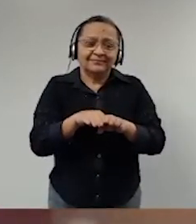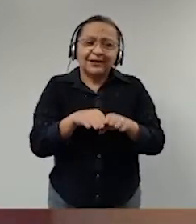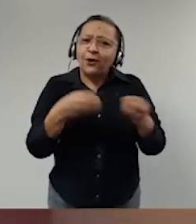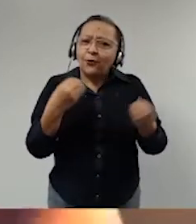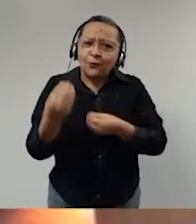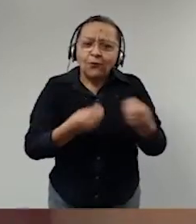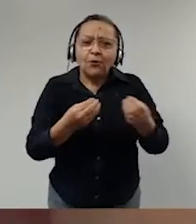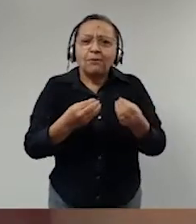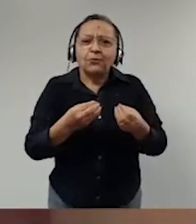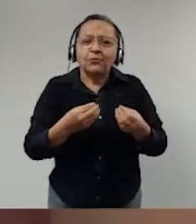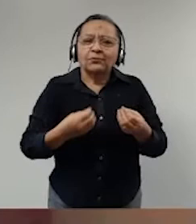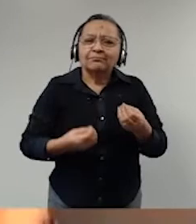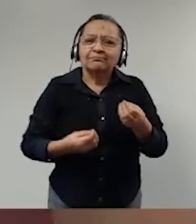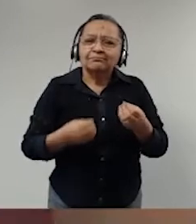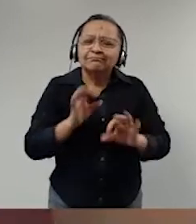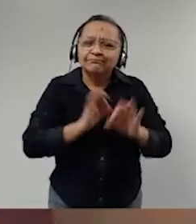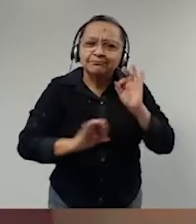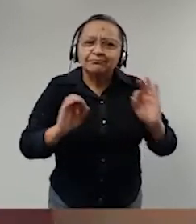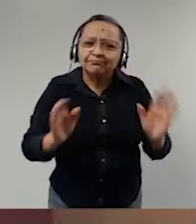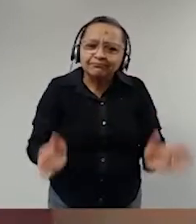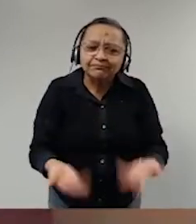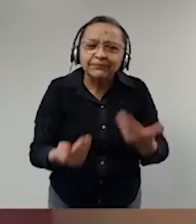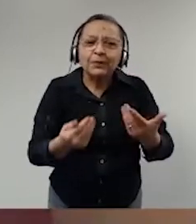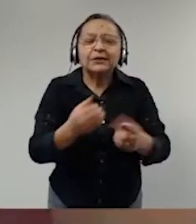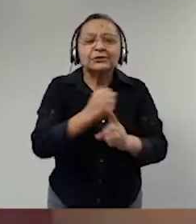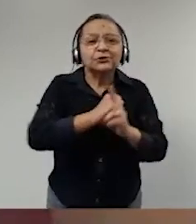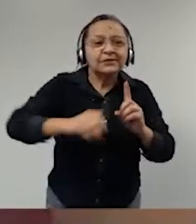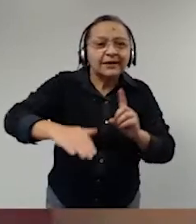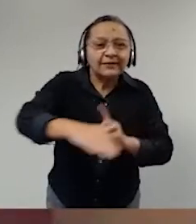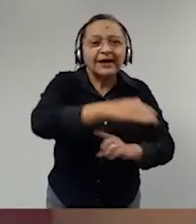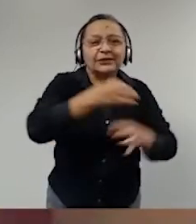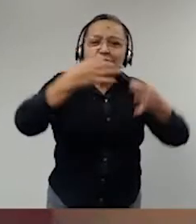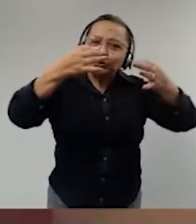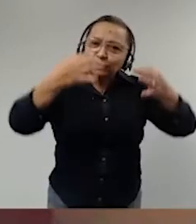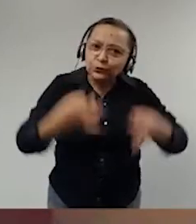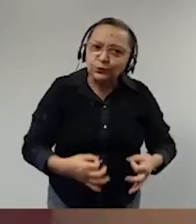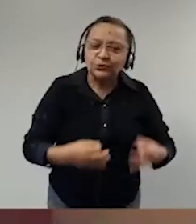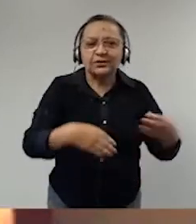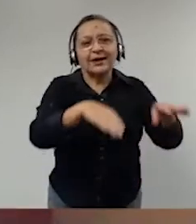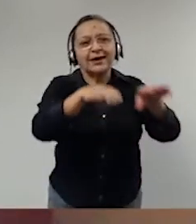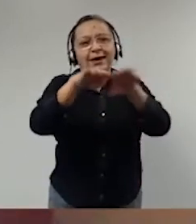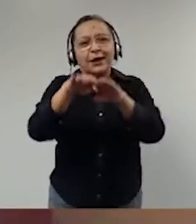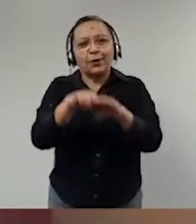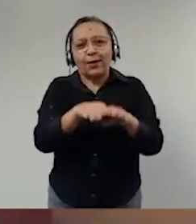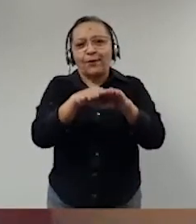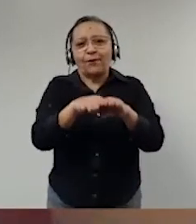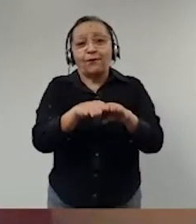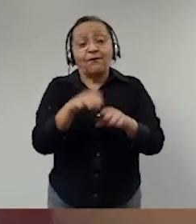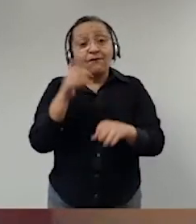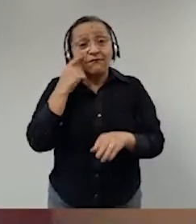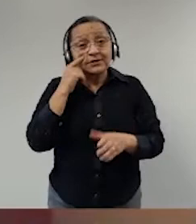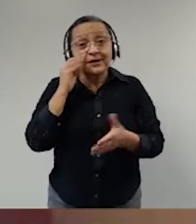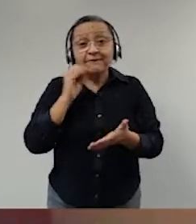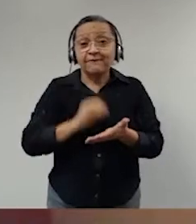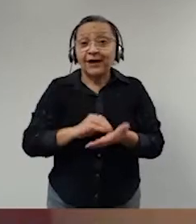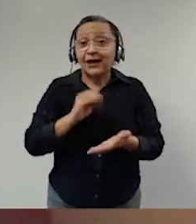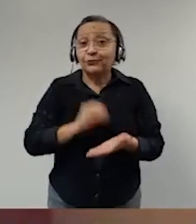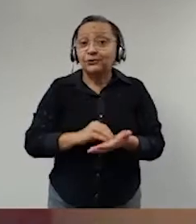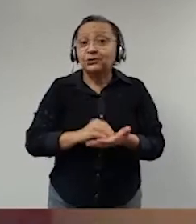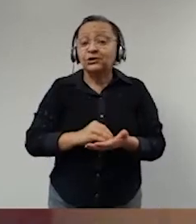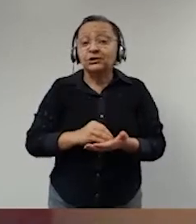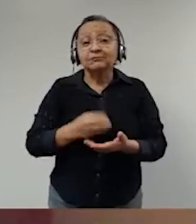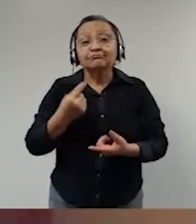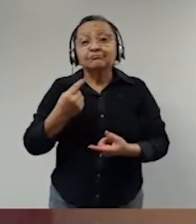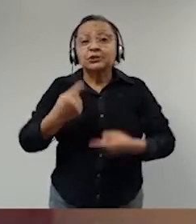estabelecer uma sociedade minimamente estável e minimamente justa. Então vejam que a falta de debate sobre a questão racial faz com